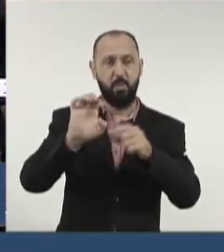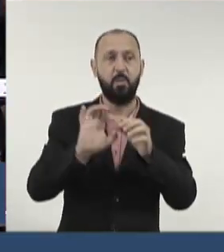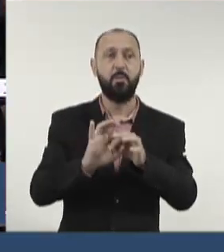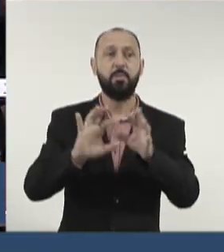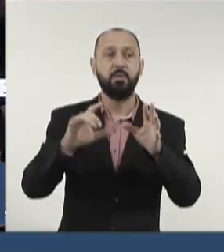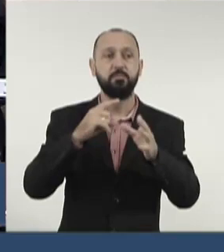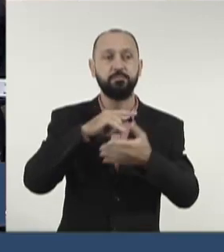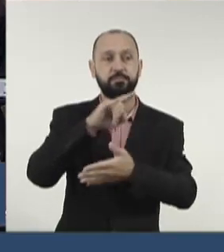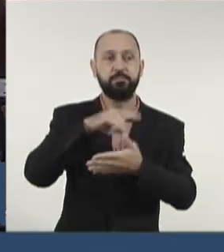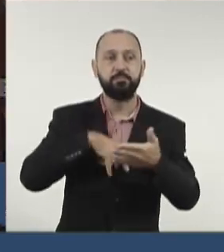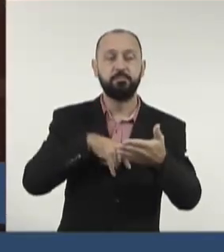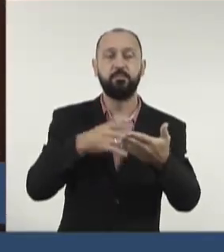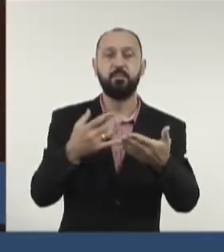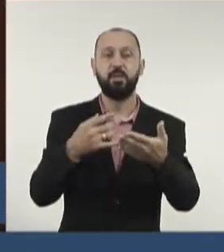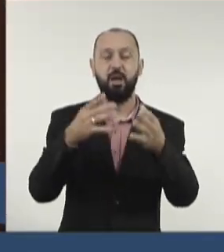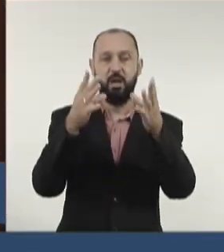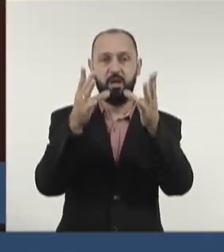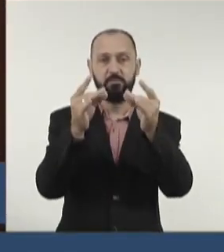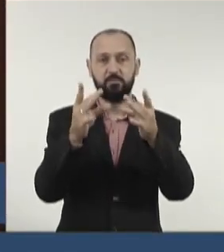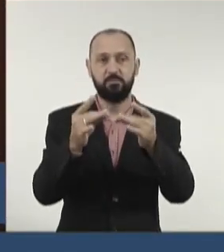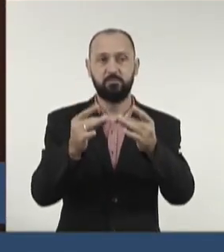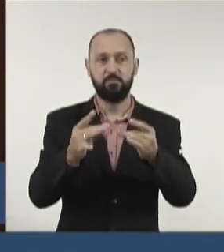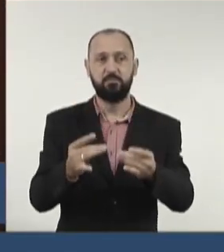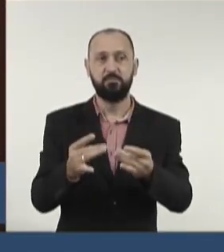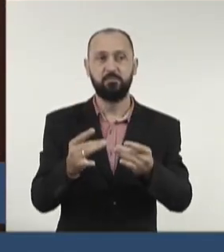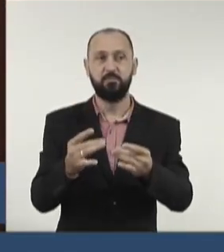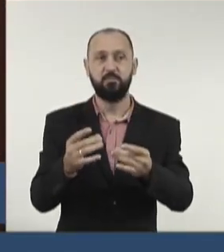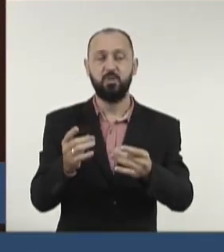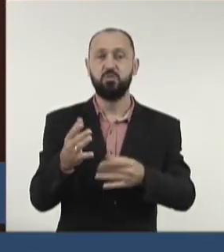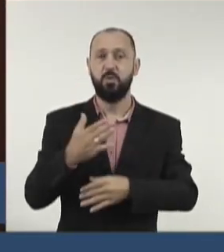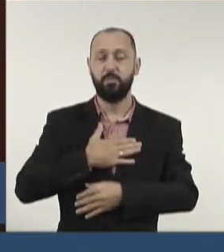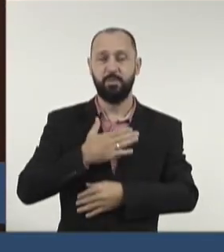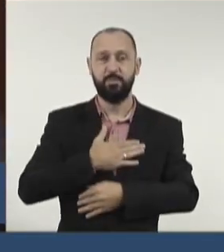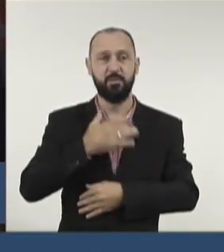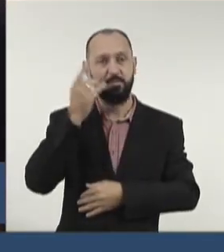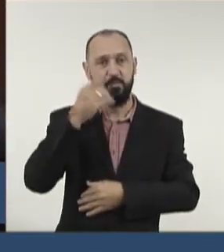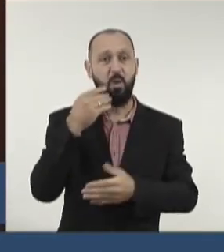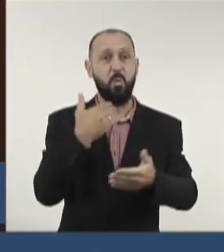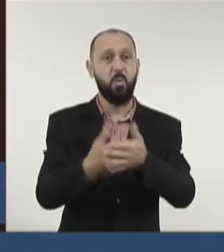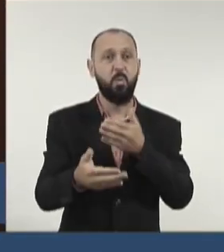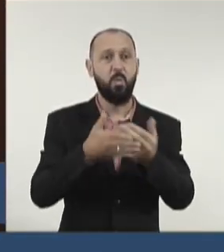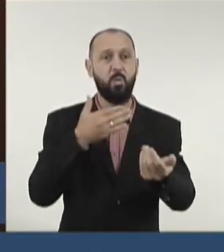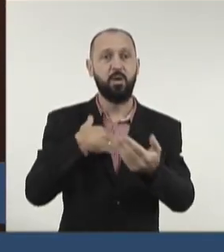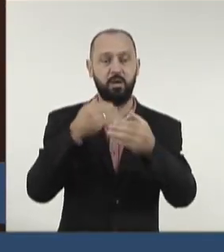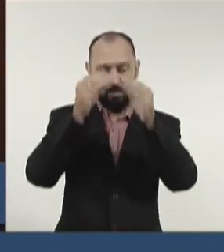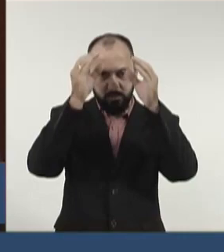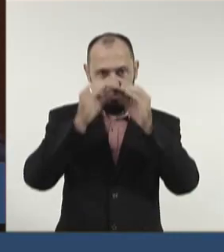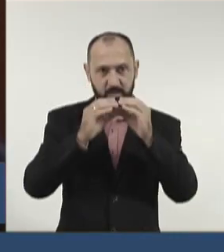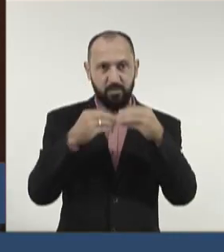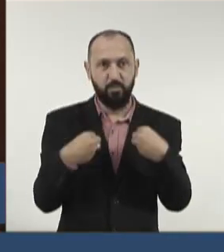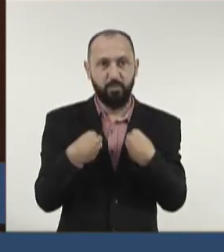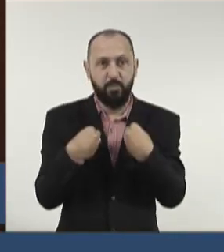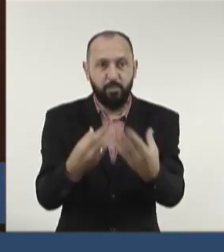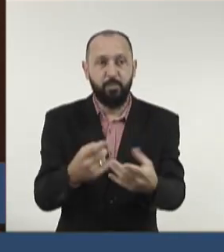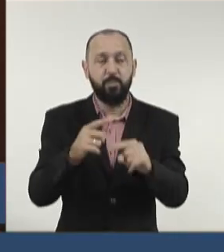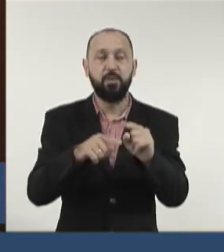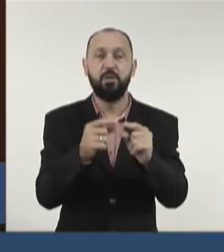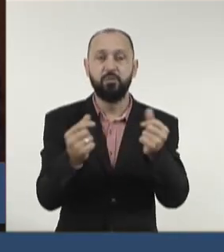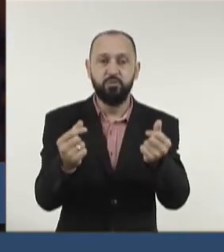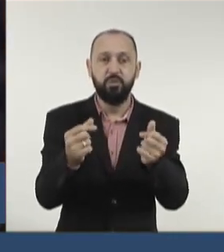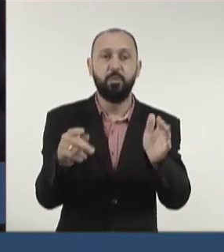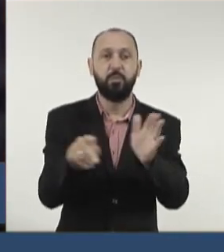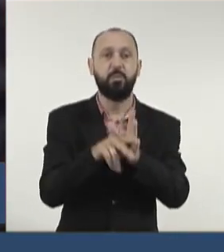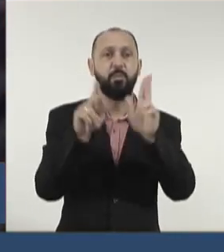permite a prestação de contas detalhada, a entrega, não só ao parlamentar, a qualquer cidadão, porque ali tem recurso